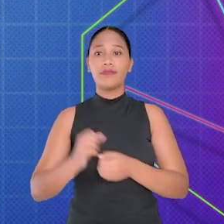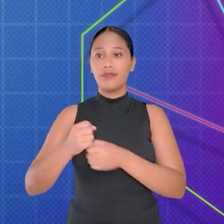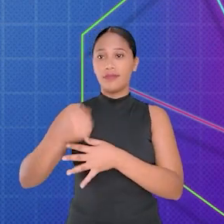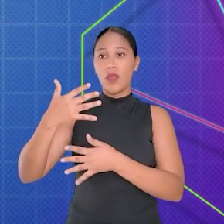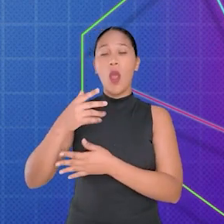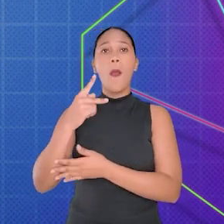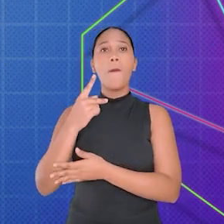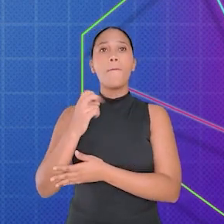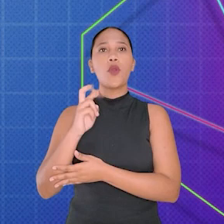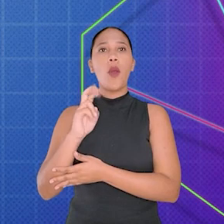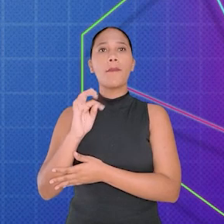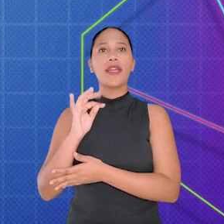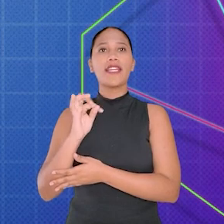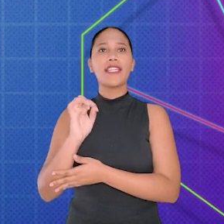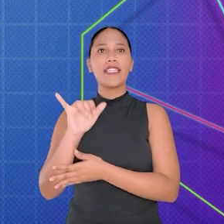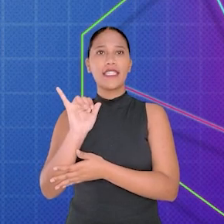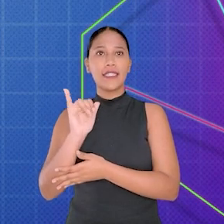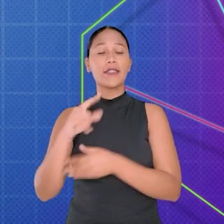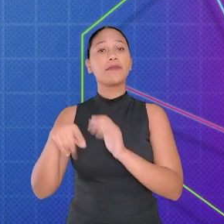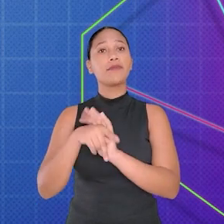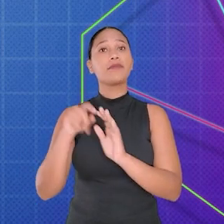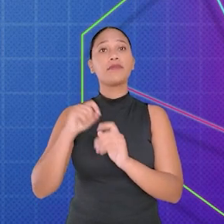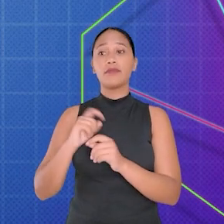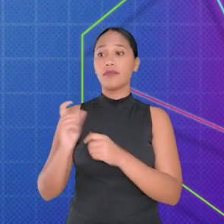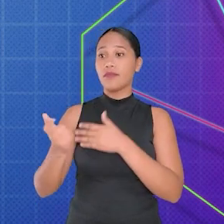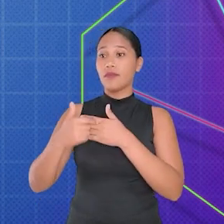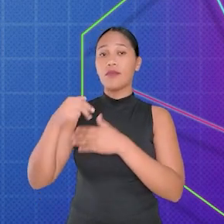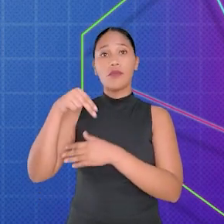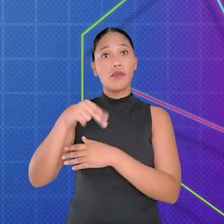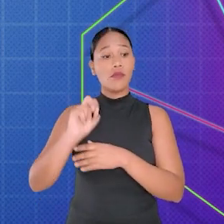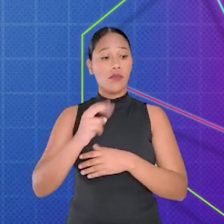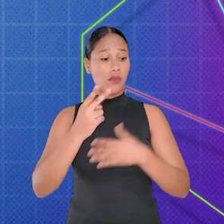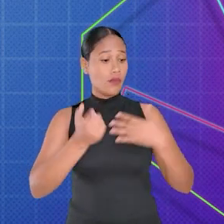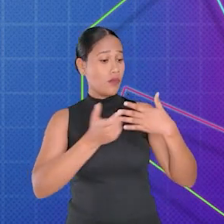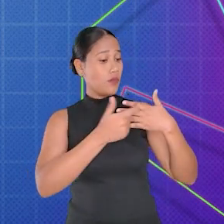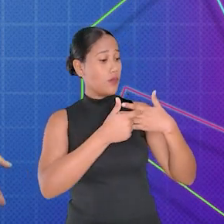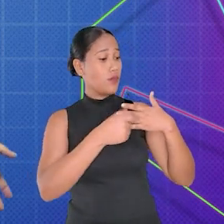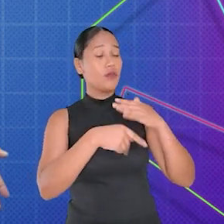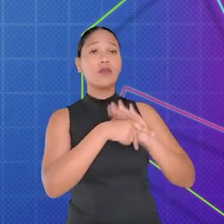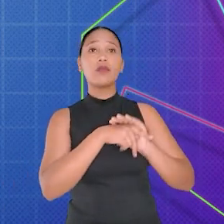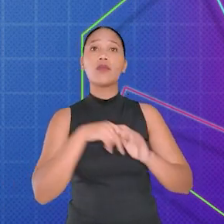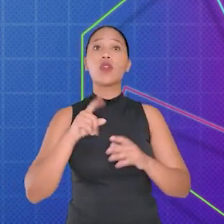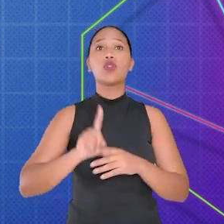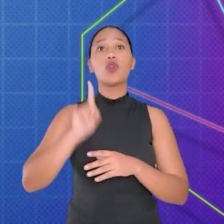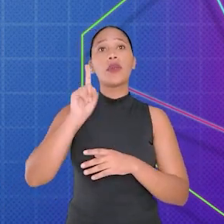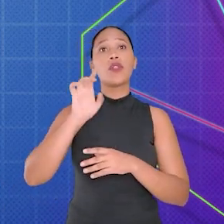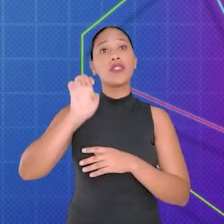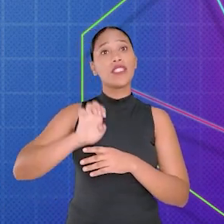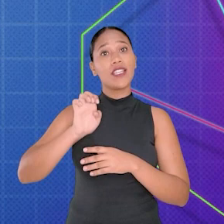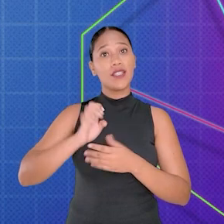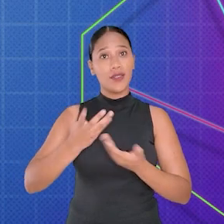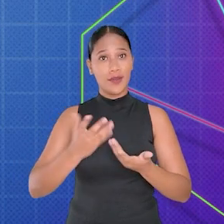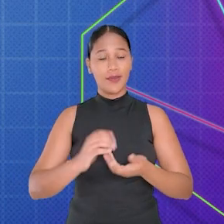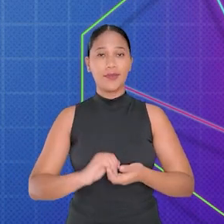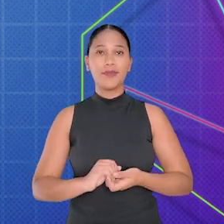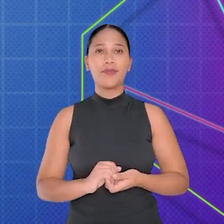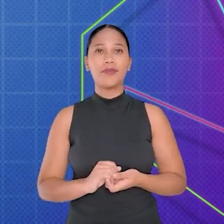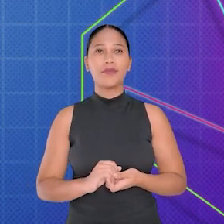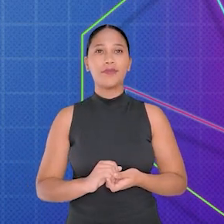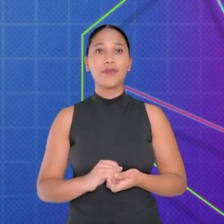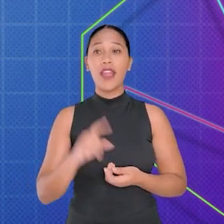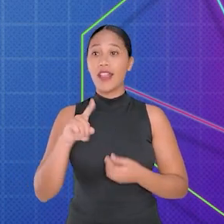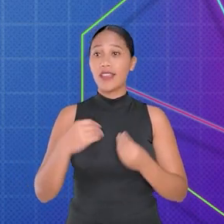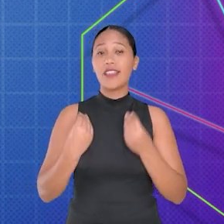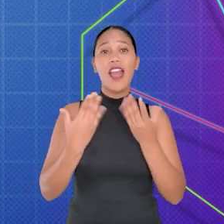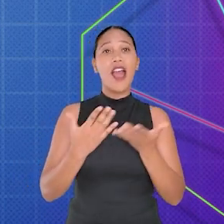Menu Properties. Esse menu pode ser acessado pressionando a tecla N ou clicando no ícone no canto superior esquerdo da tela de exibição